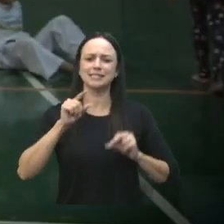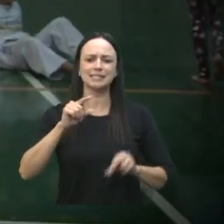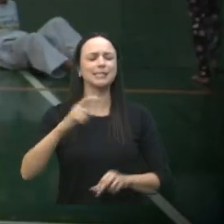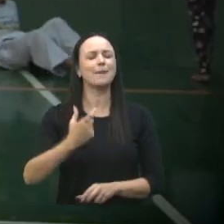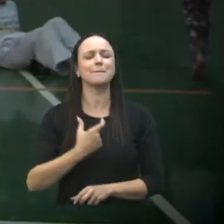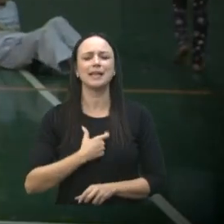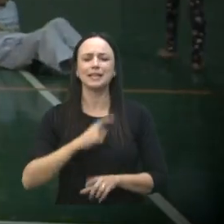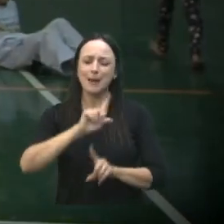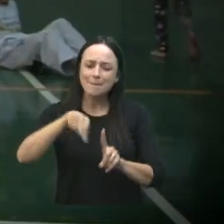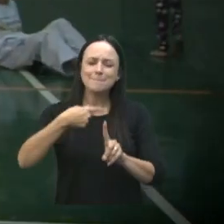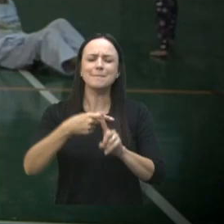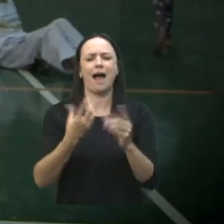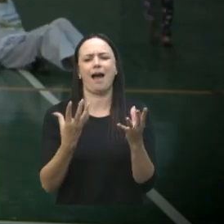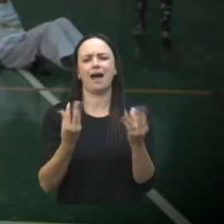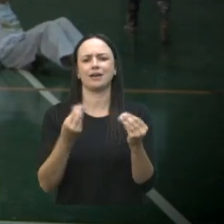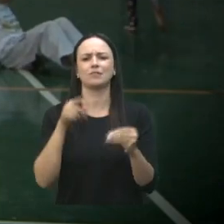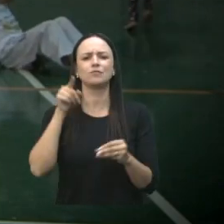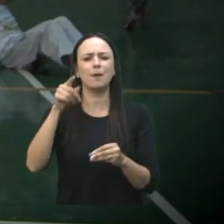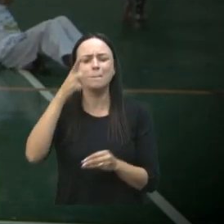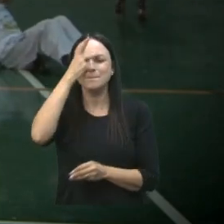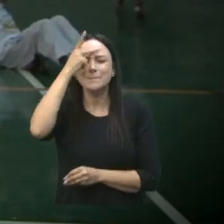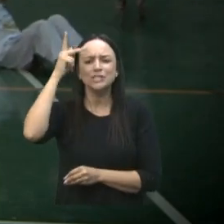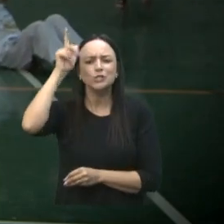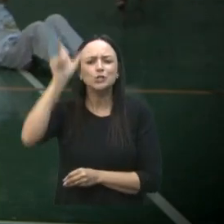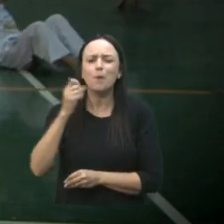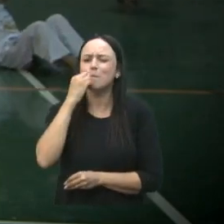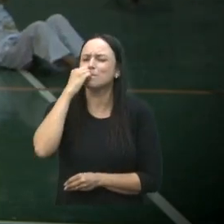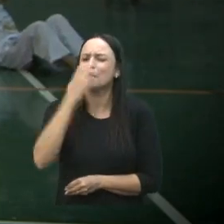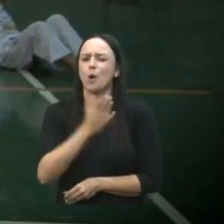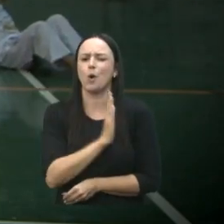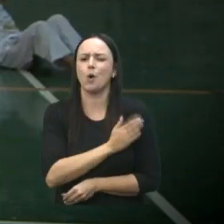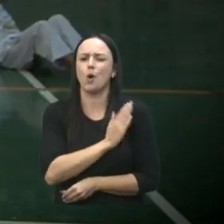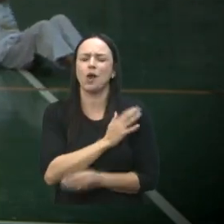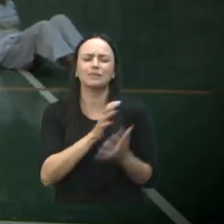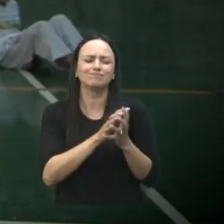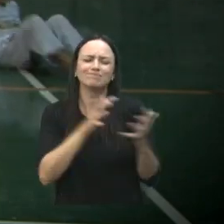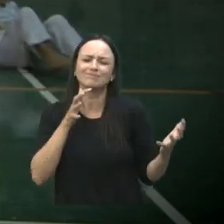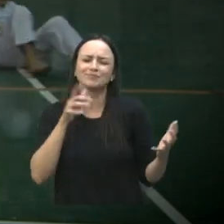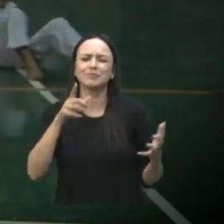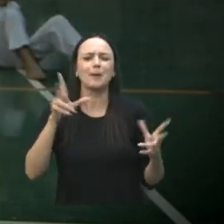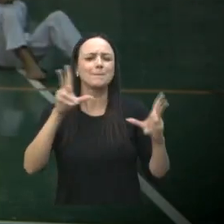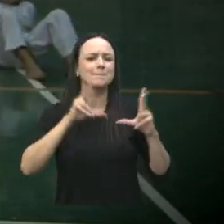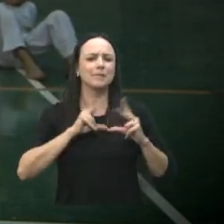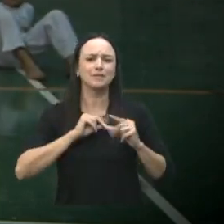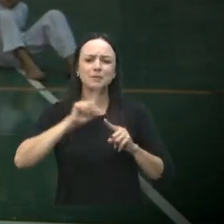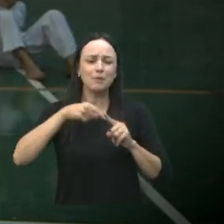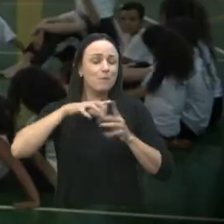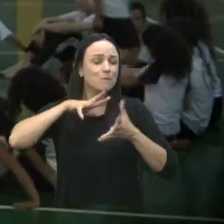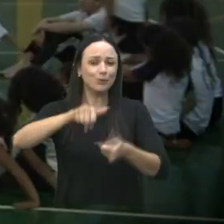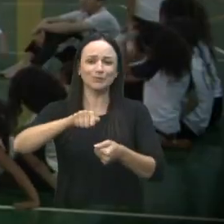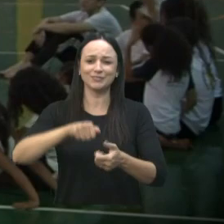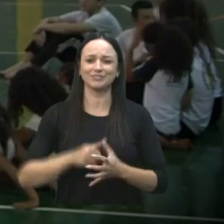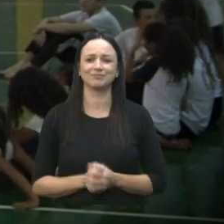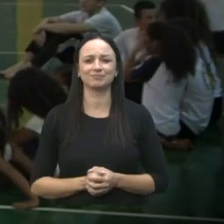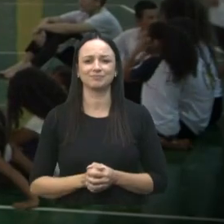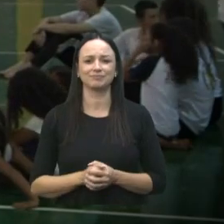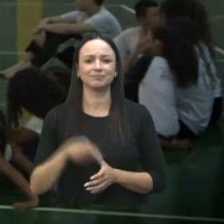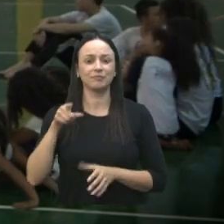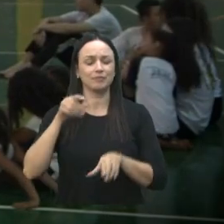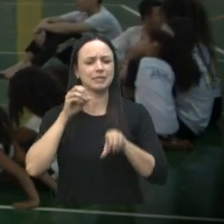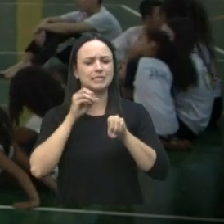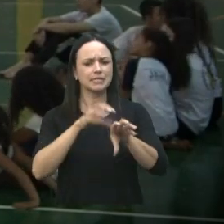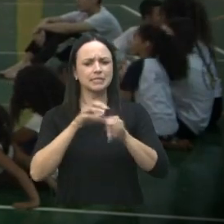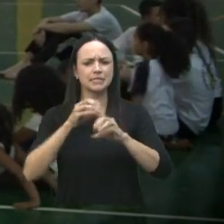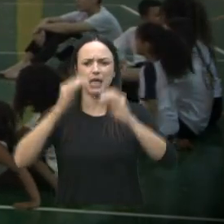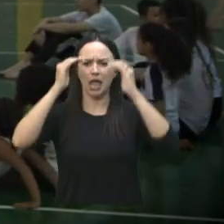muito mais ainda, você é uma pessoa muito boa, de um coração muito grande, você merece muito mais do mundo inteiro. Ele ensina um